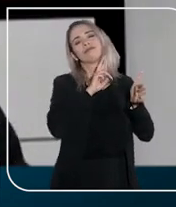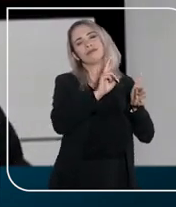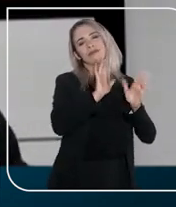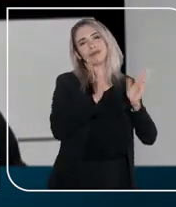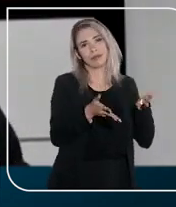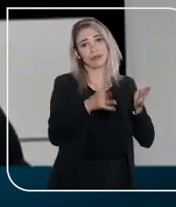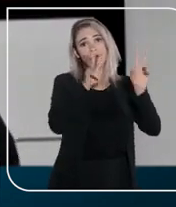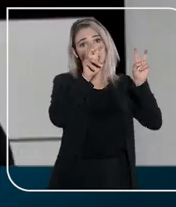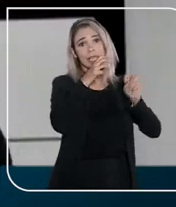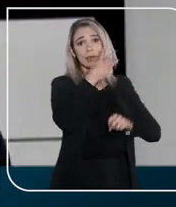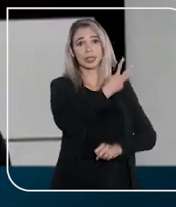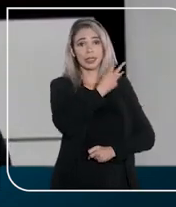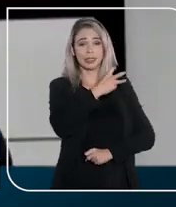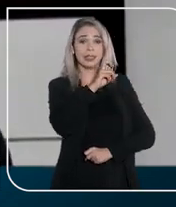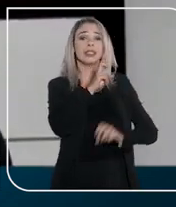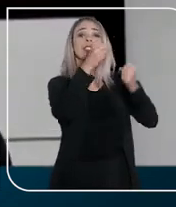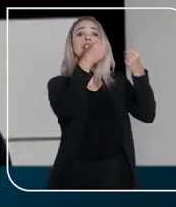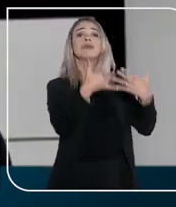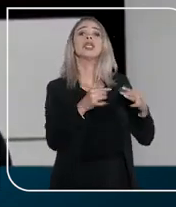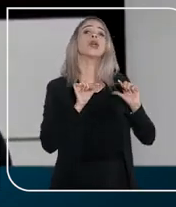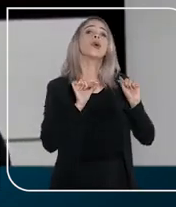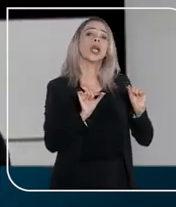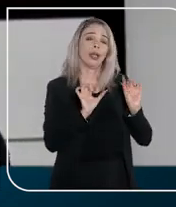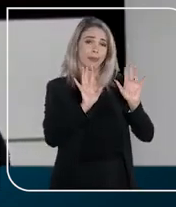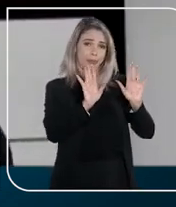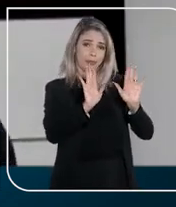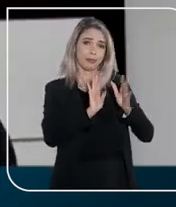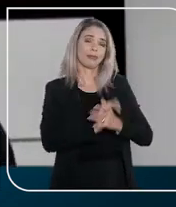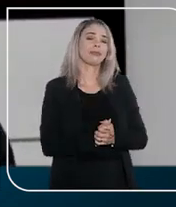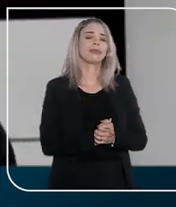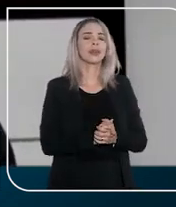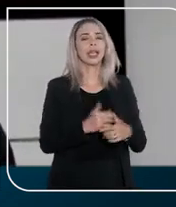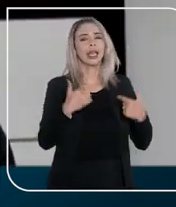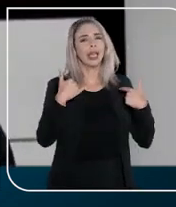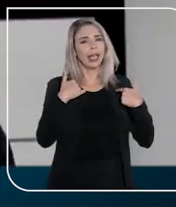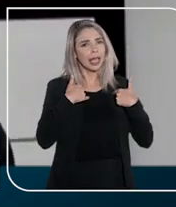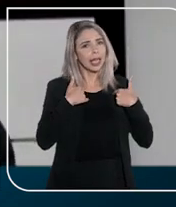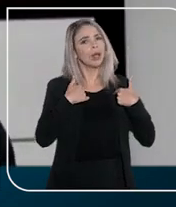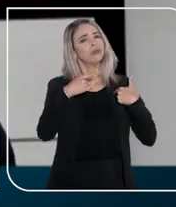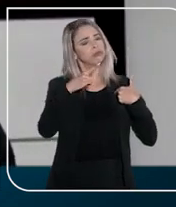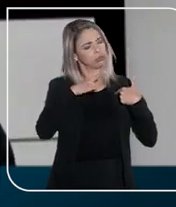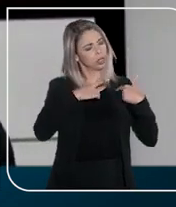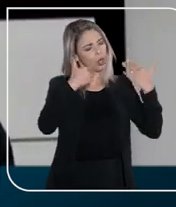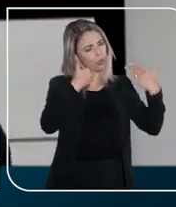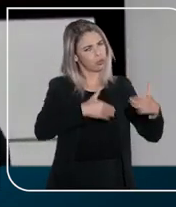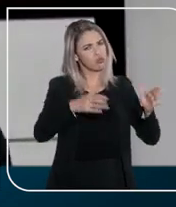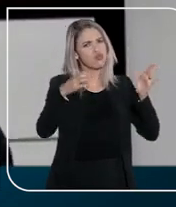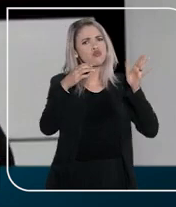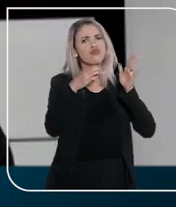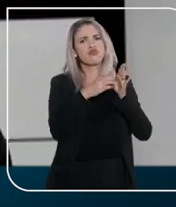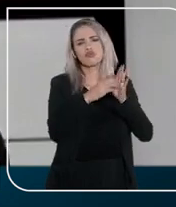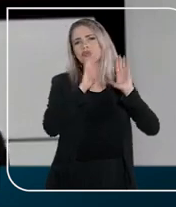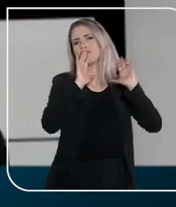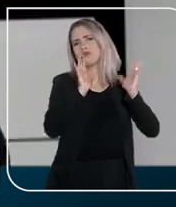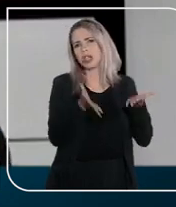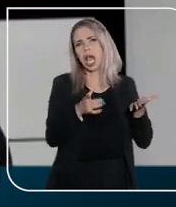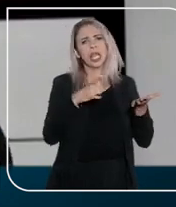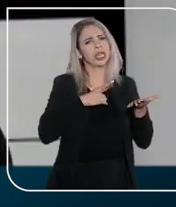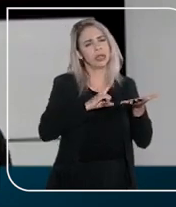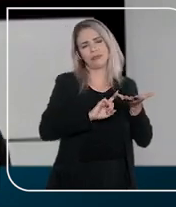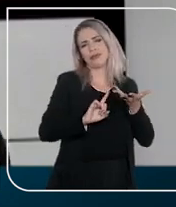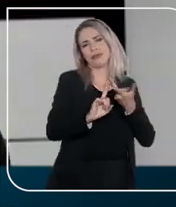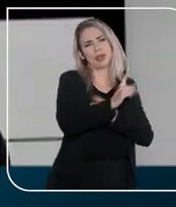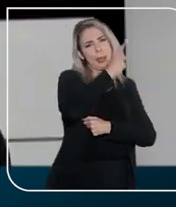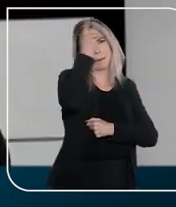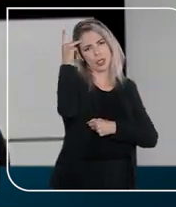tema 335, ele nos disse o seguinte: olha, eu tenho que fazer um concurso público, e tem 5 mil, 10 mil, enfim, tem uma infinidade de